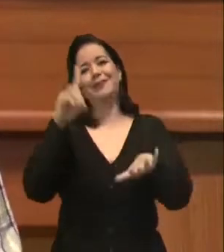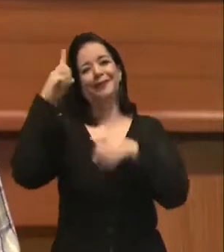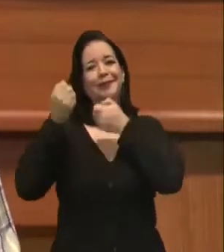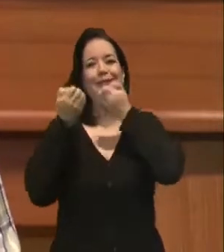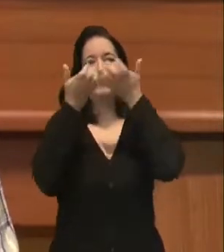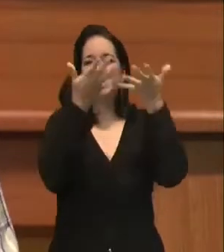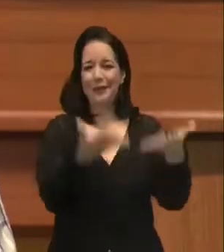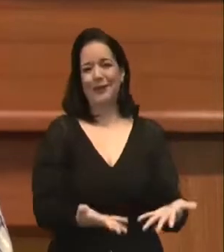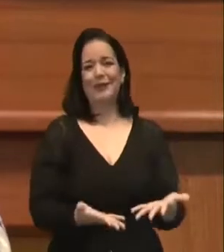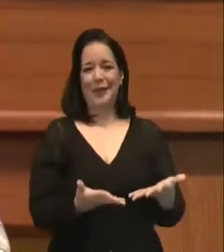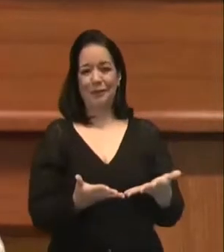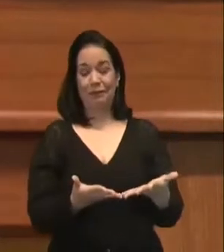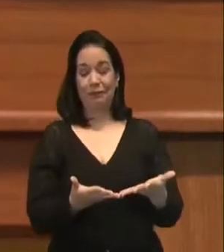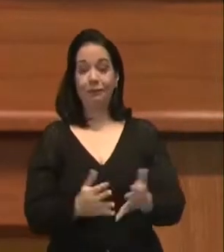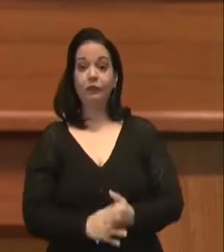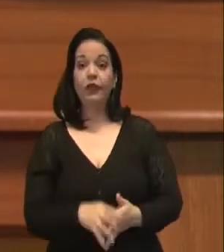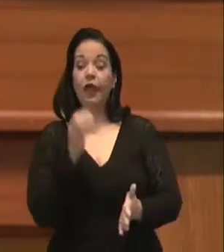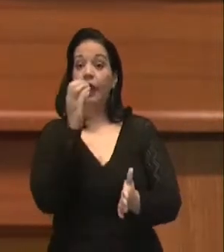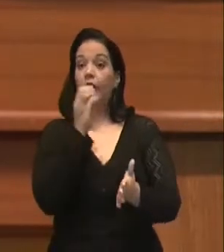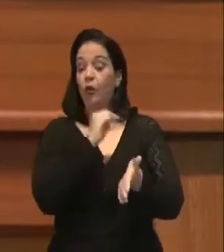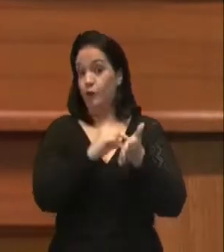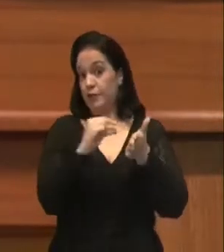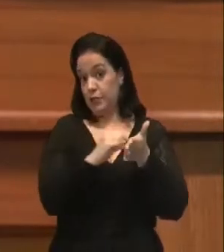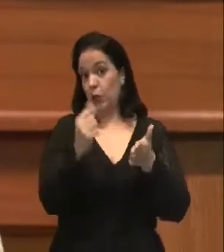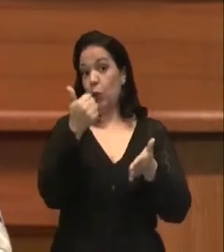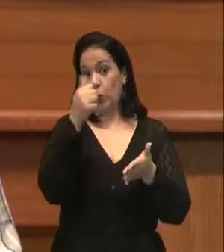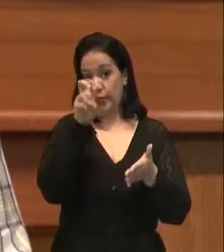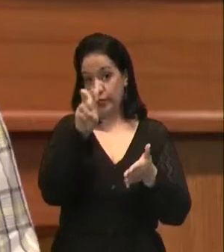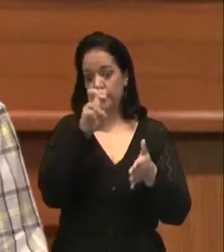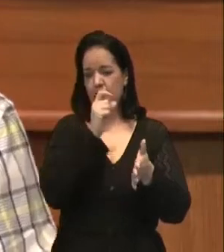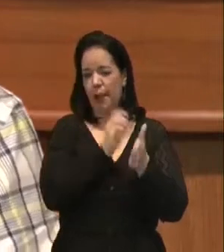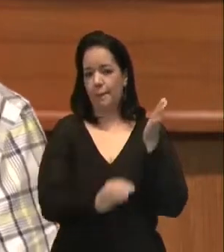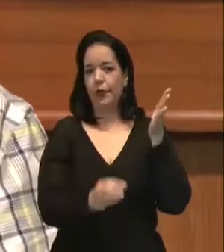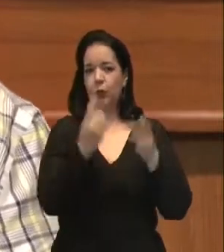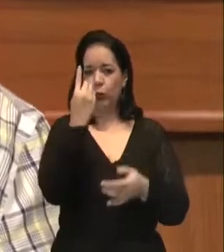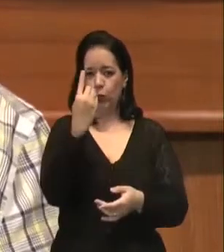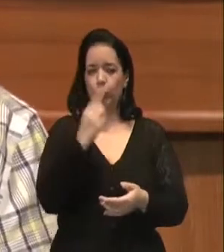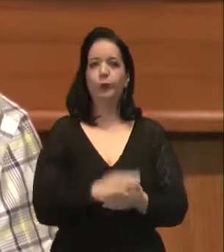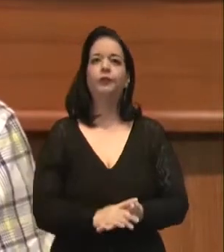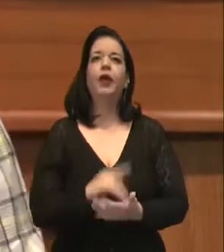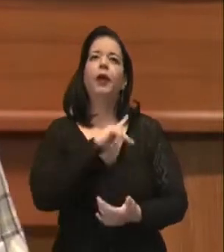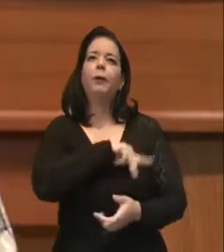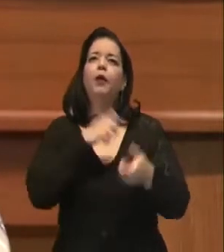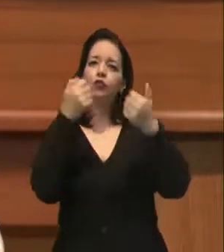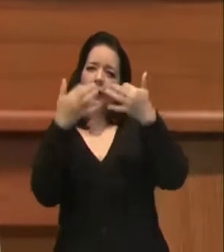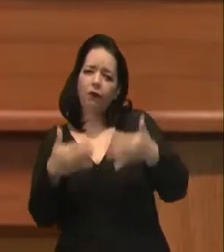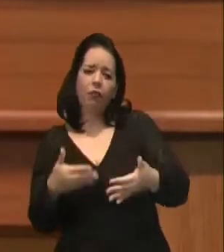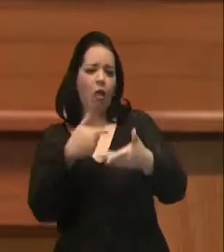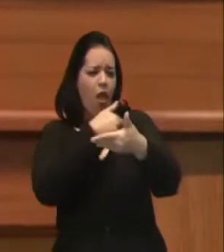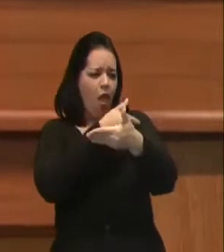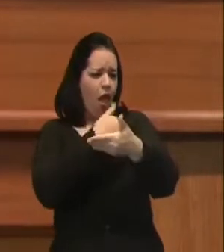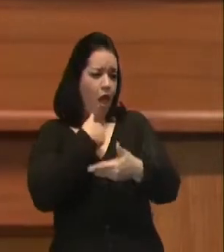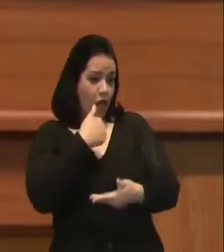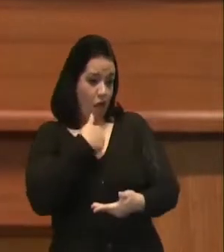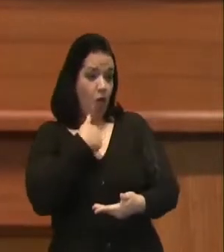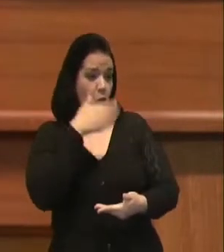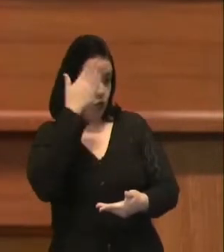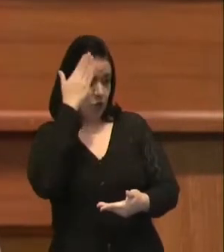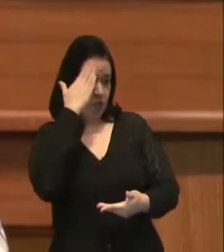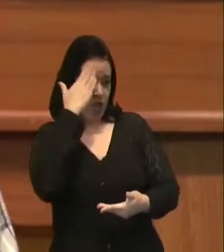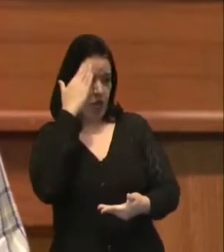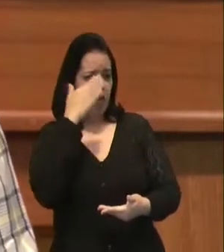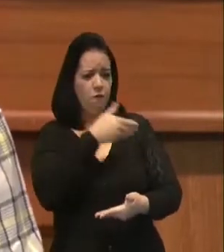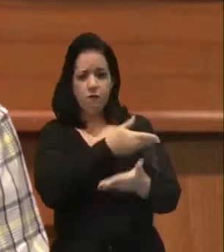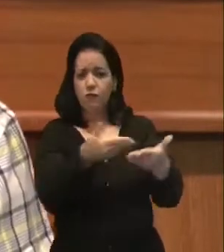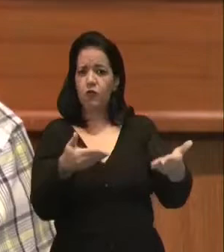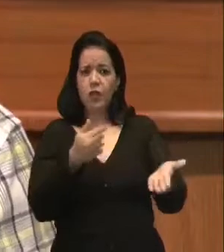do versículo 15, no capítulo 1. Por isso também eu, tendo ouvido a fé que há entre vós no Senhor Jesus e o amor para